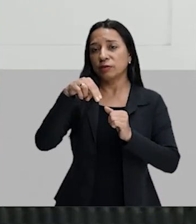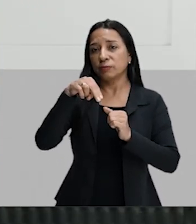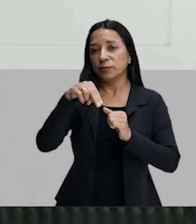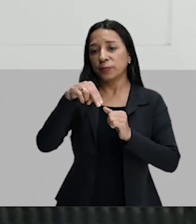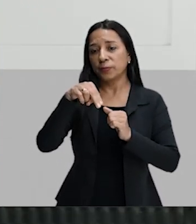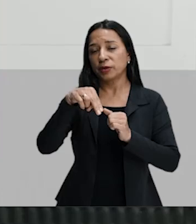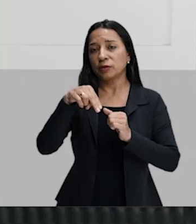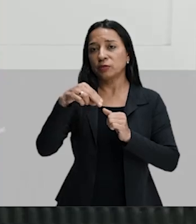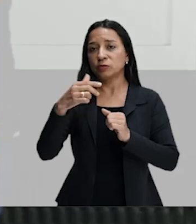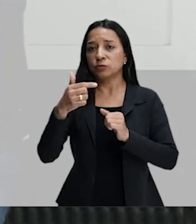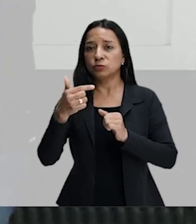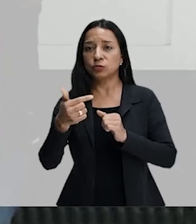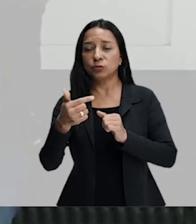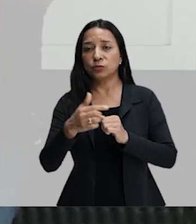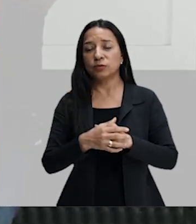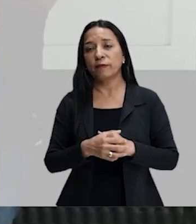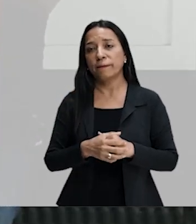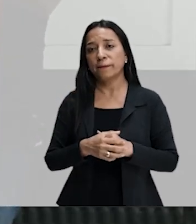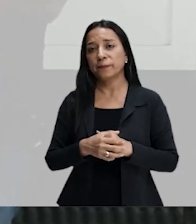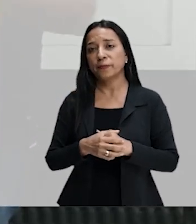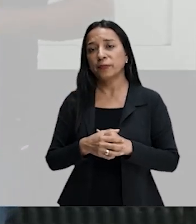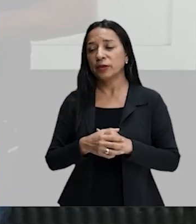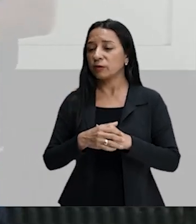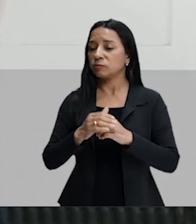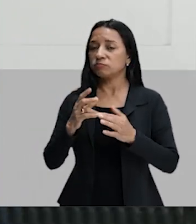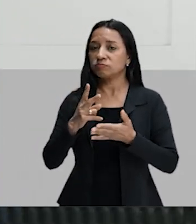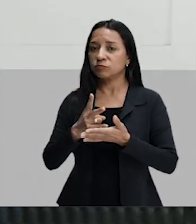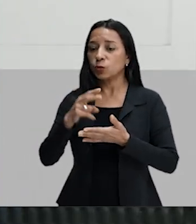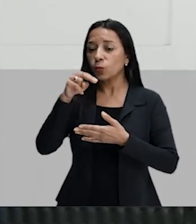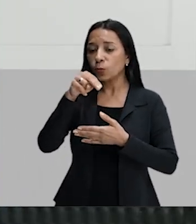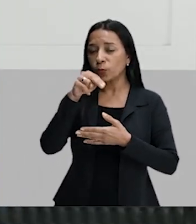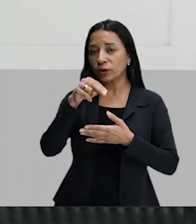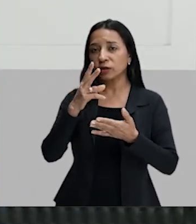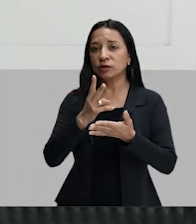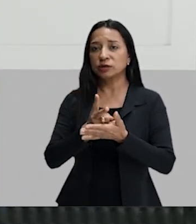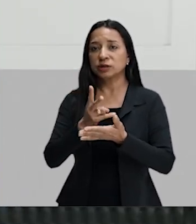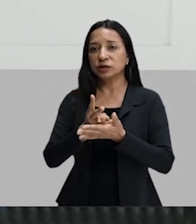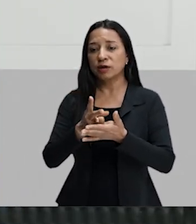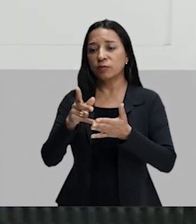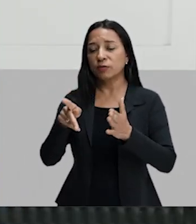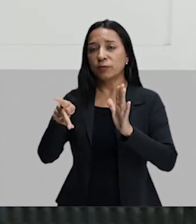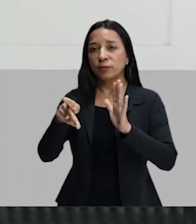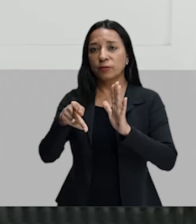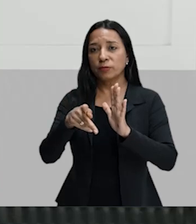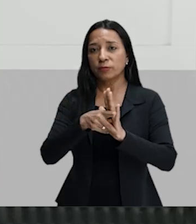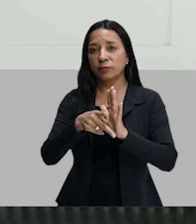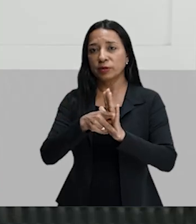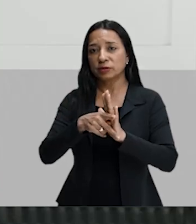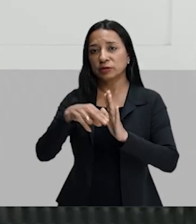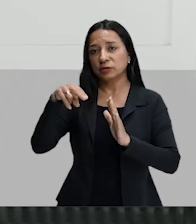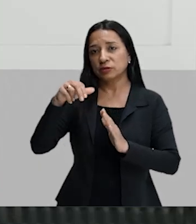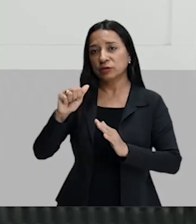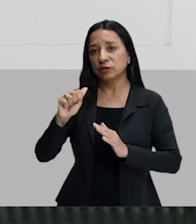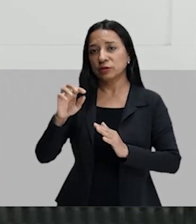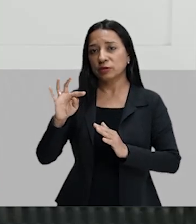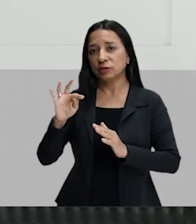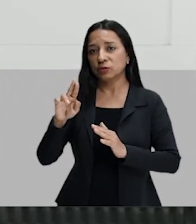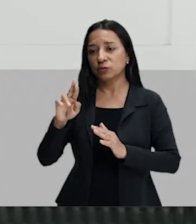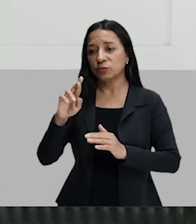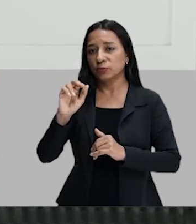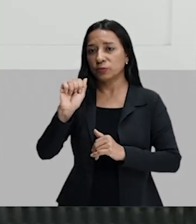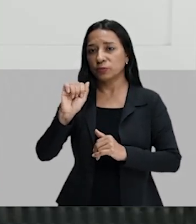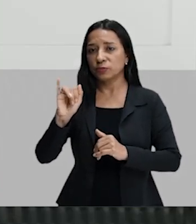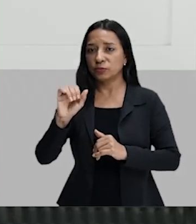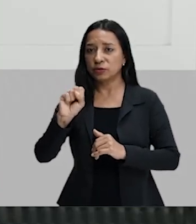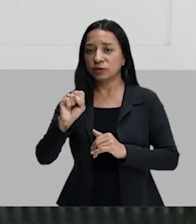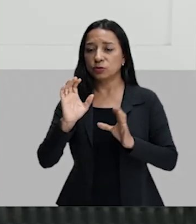ordem, ele vem numa forma decrescente. Esse n aqui, ó, ele pertence aos naturais.